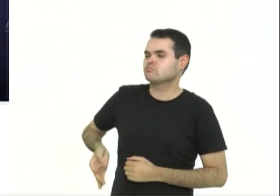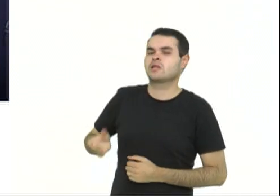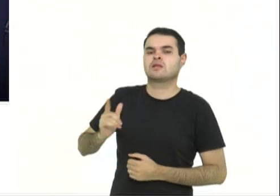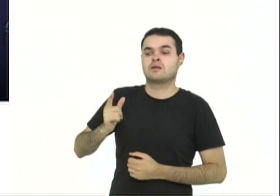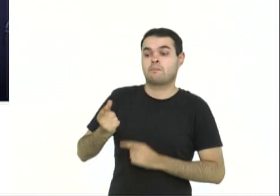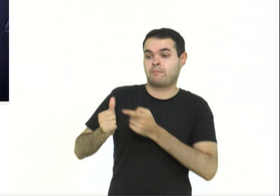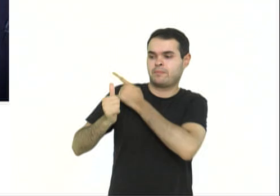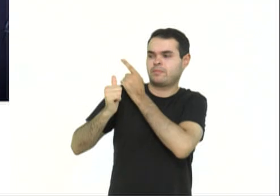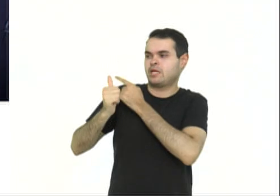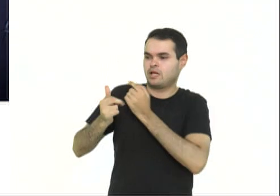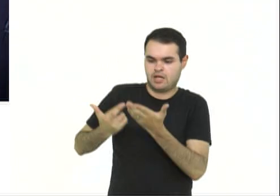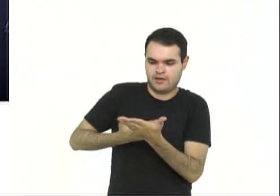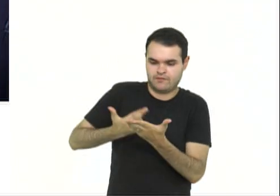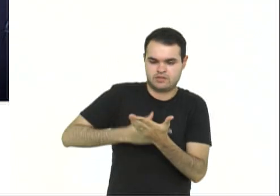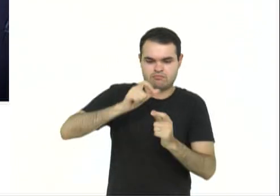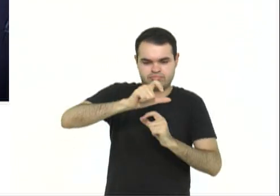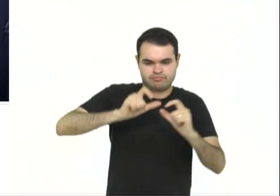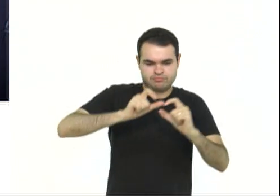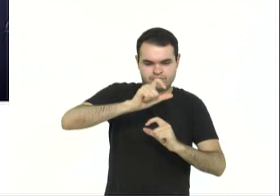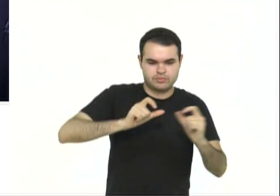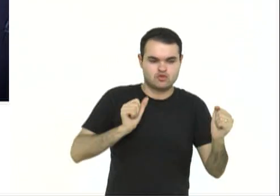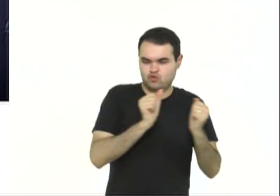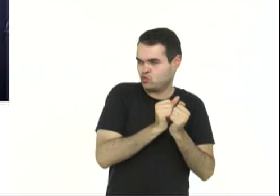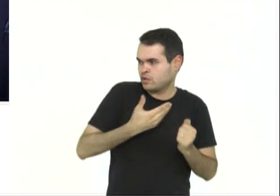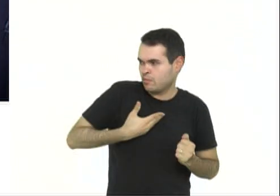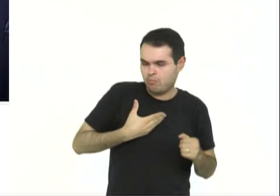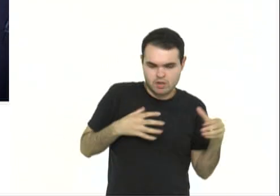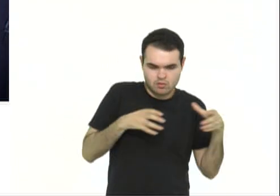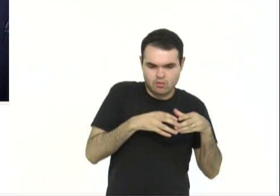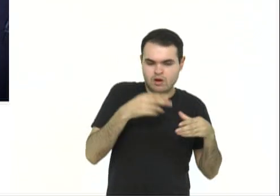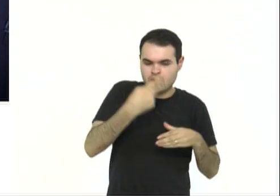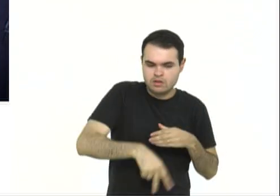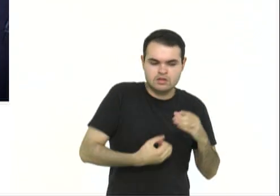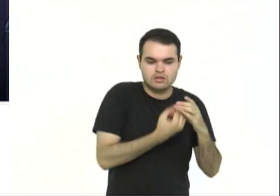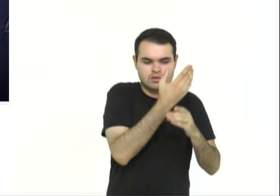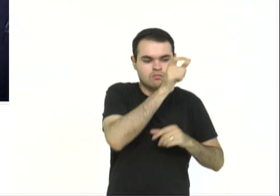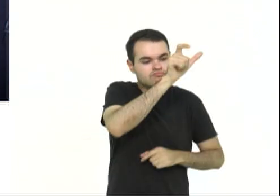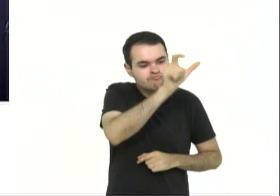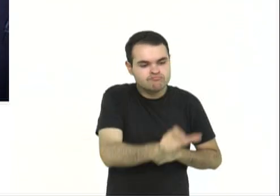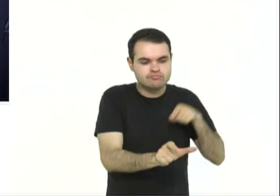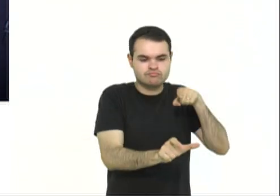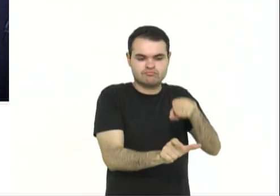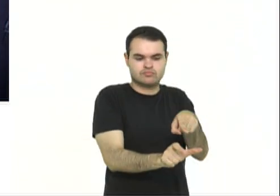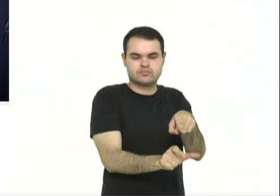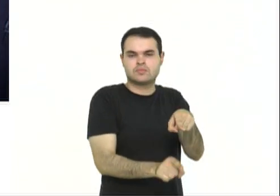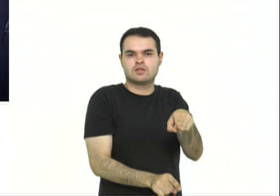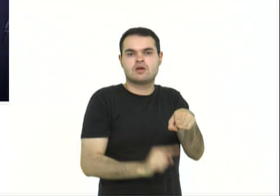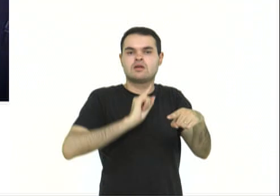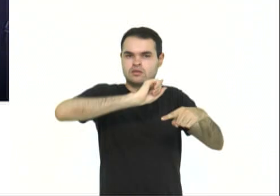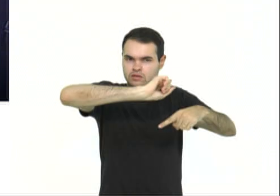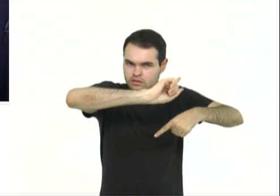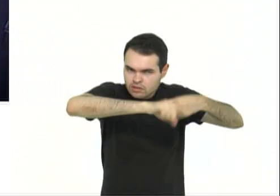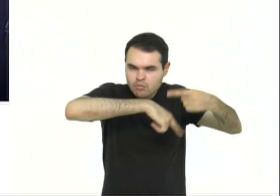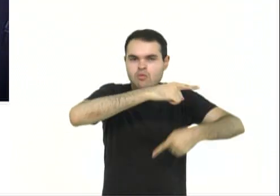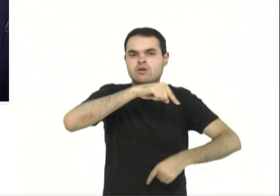primeira revista que eu fiz junto com meus colegas aqui na Gibiteca, a gente criou um personagem que depois,